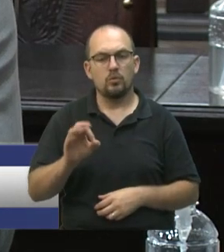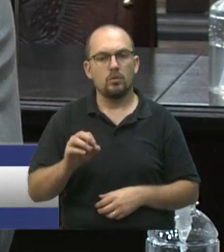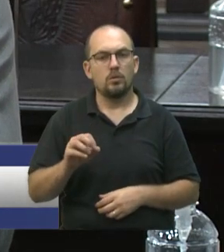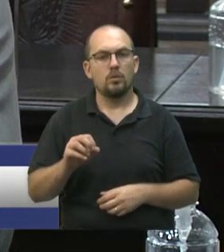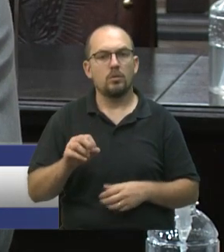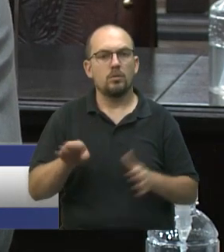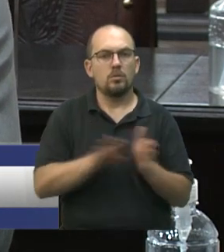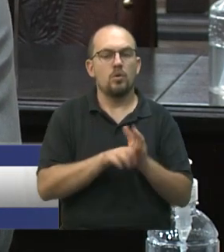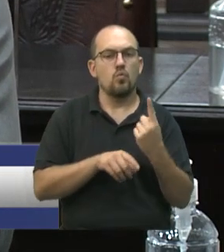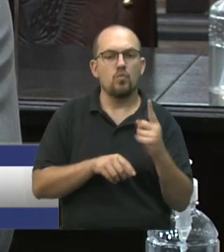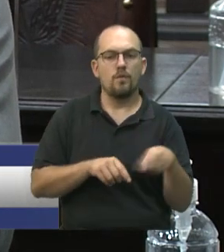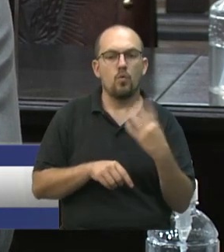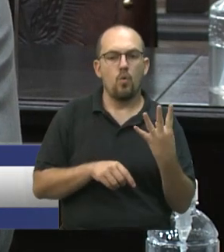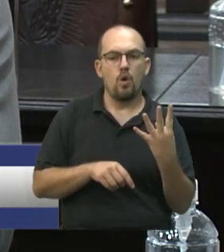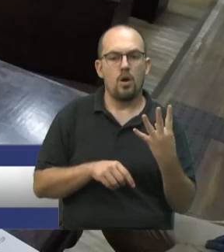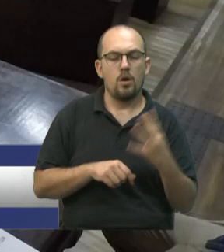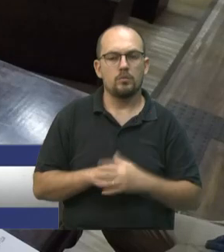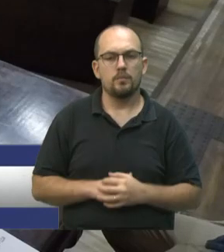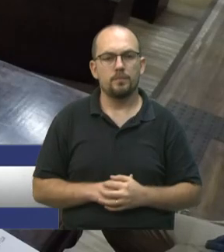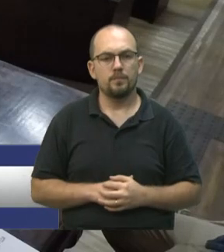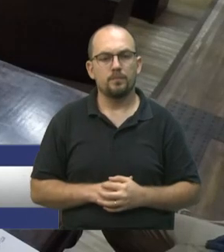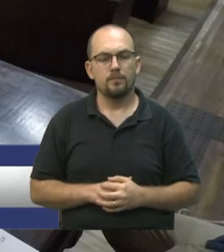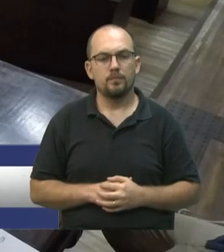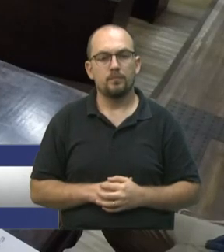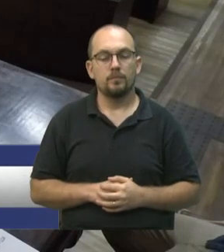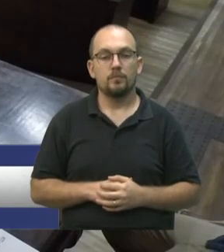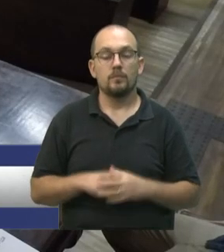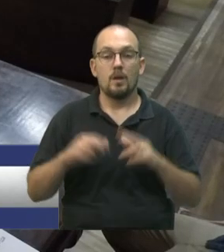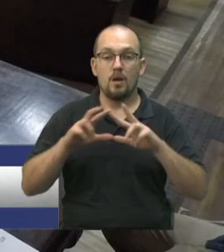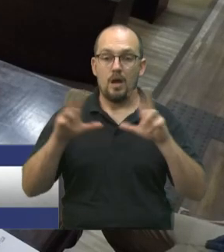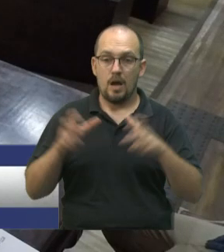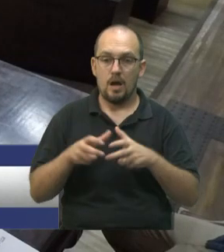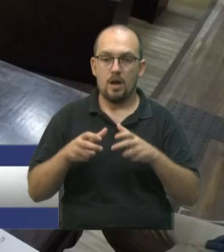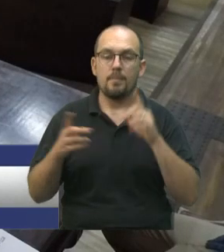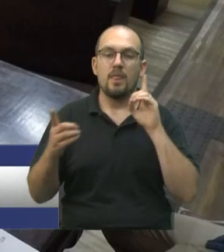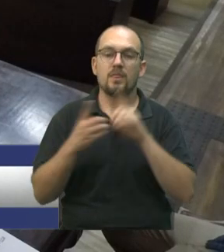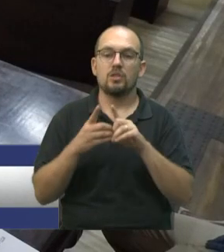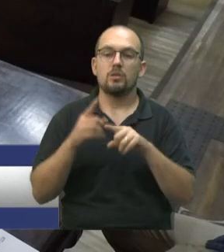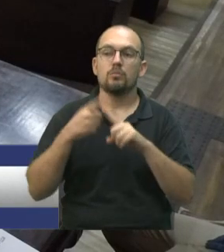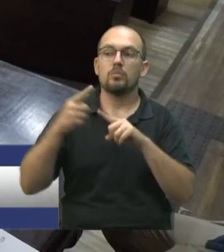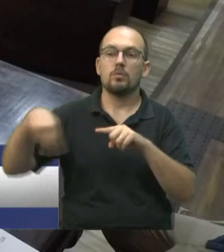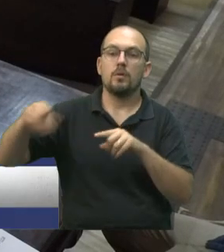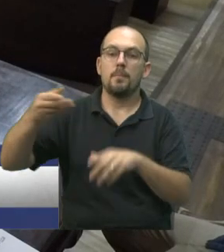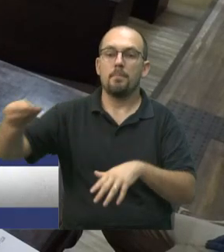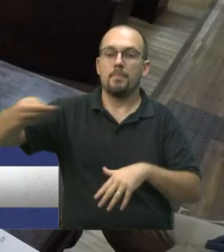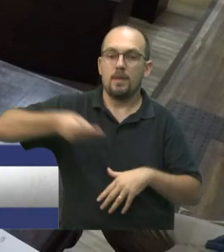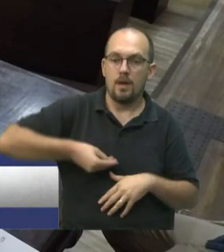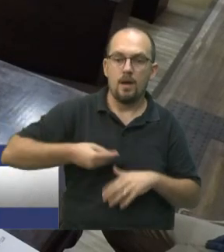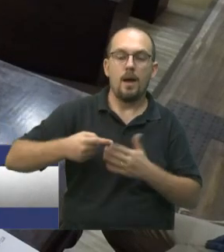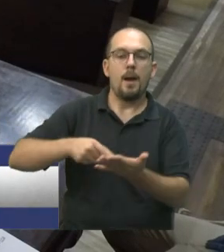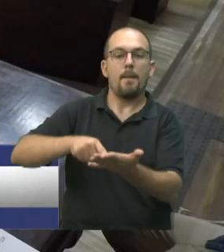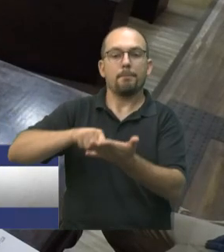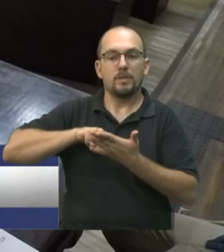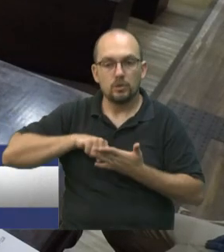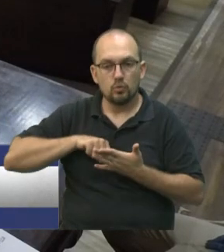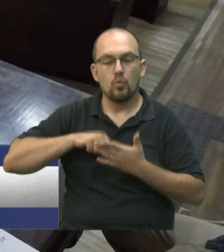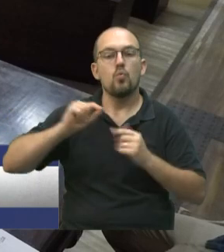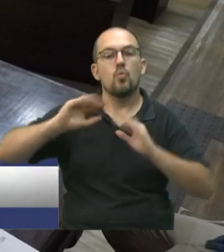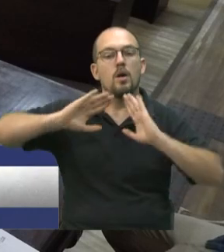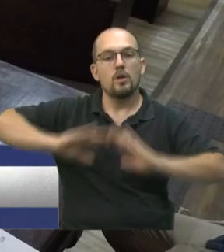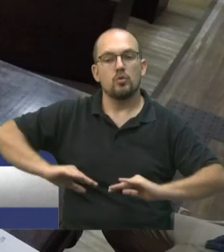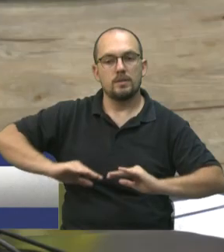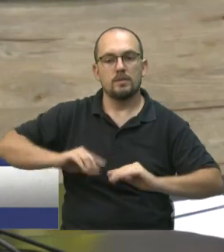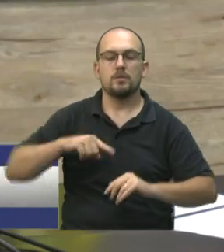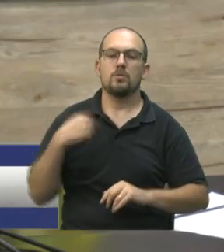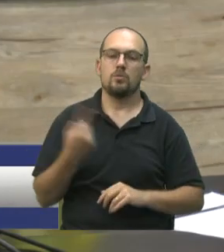1,4%. A Câmara foi atendida segundo a solicitação que ela nos apresentou. Foi a Entendeu? própria Câmara quem apresentou a solicitação. Da